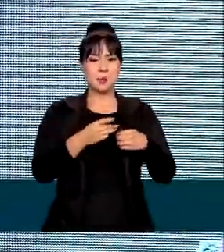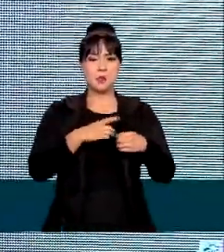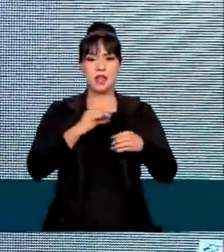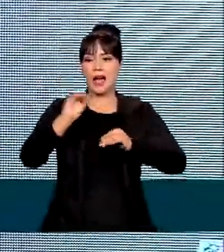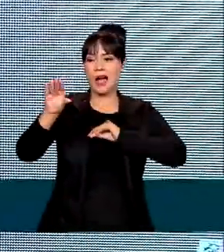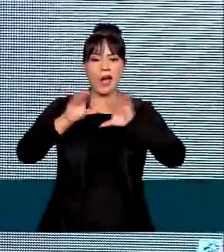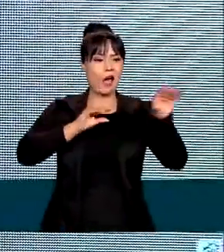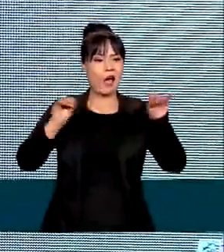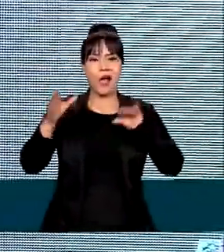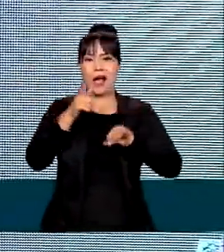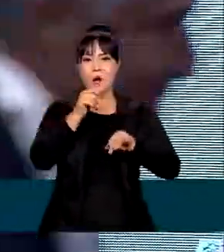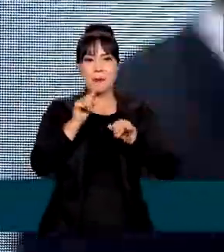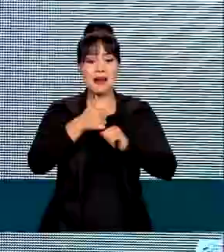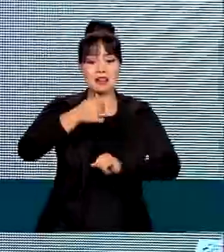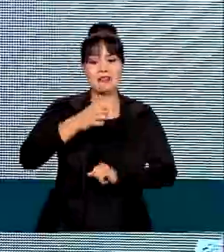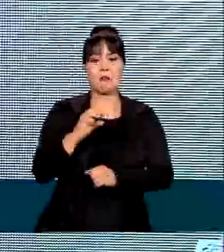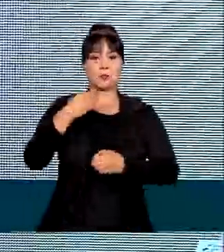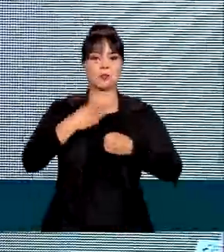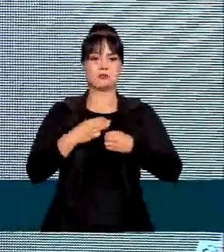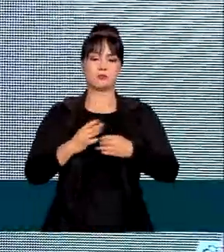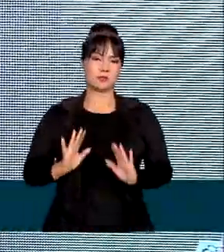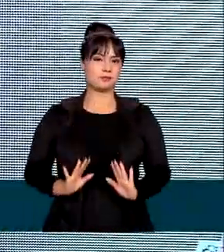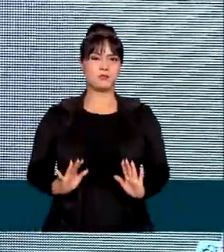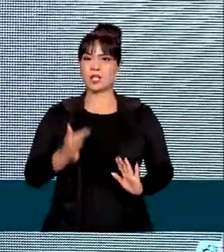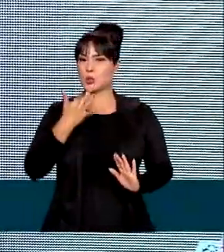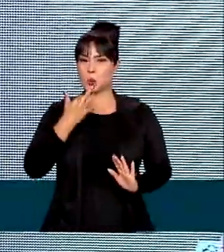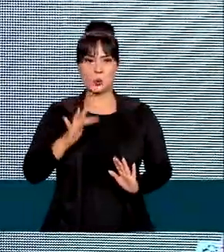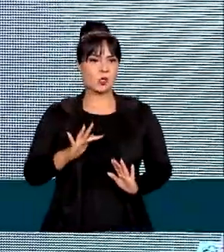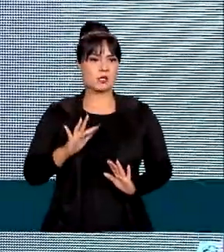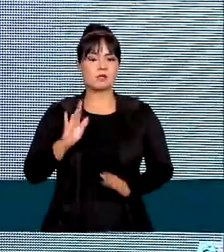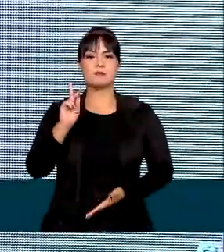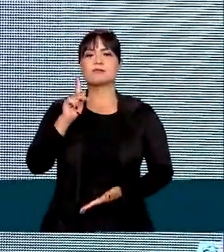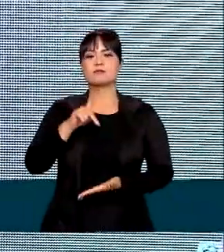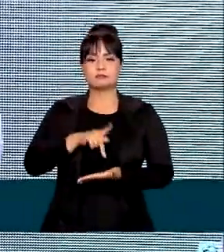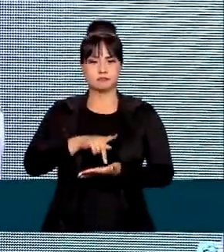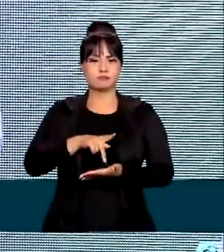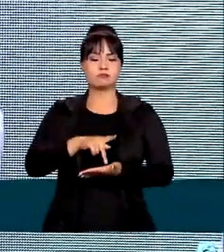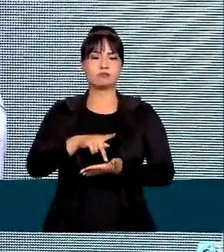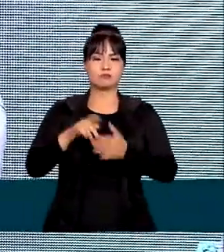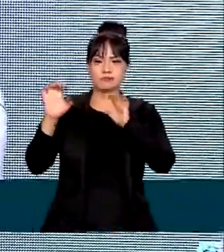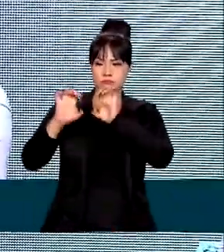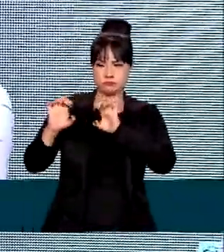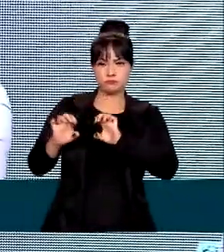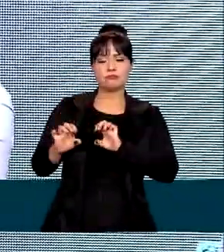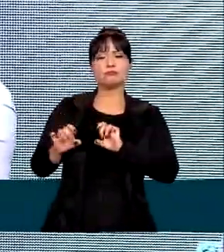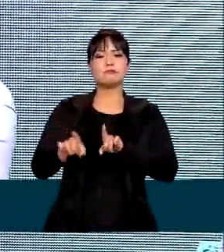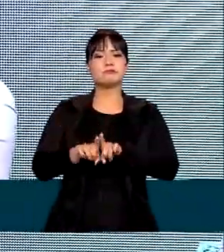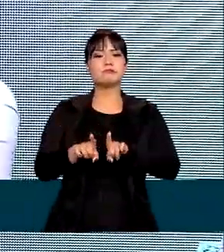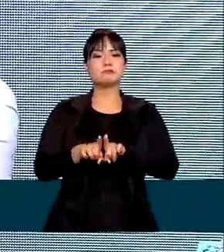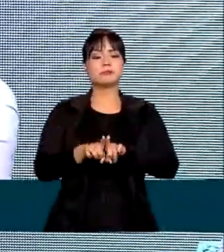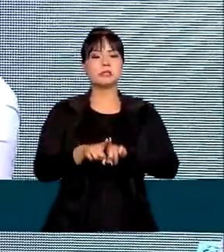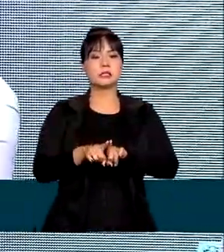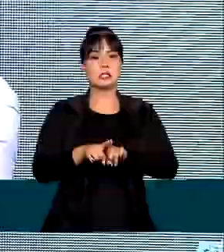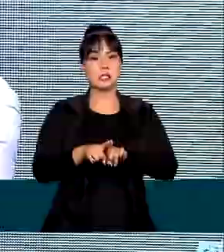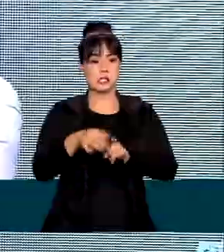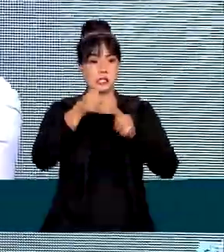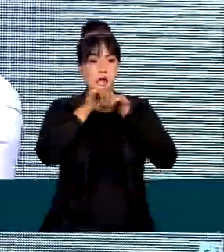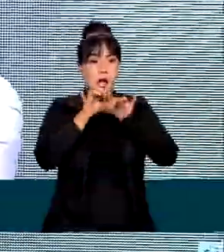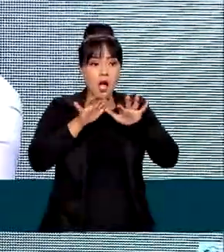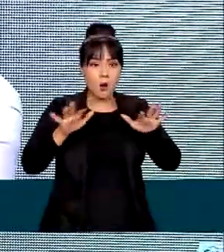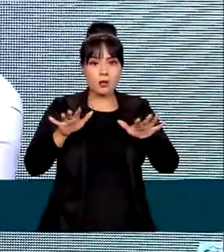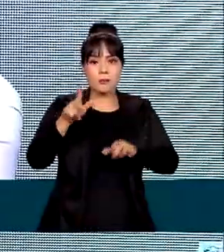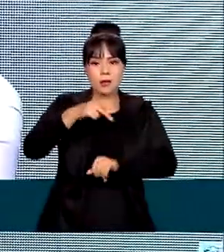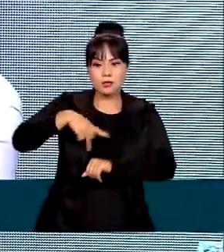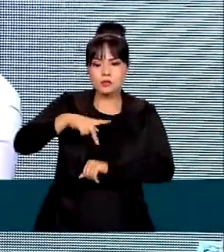municípios é não conhecer a realidade de infraestrutura hídrica do país e